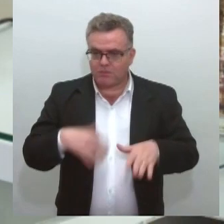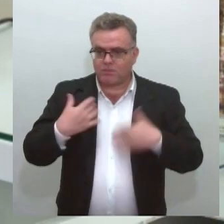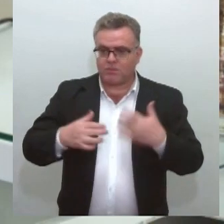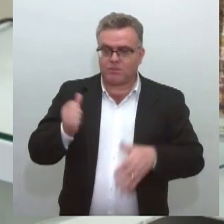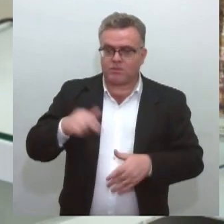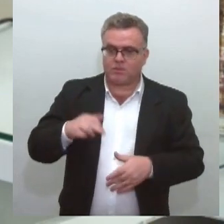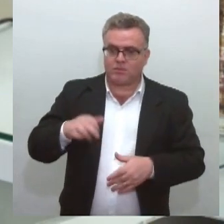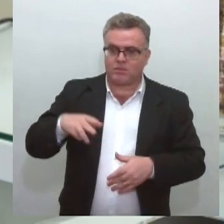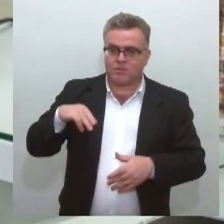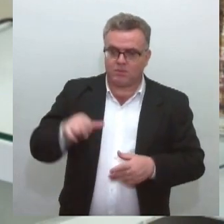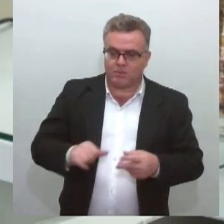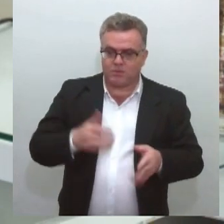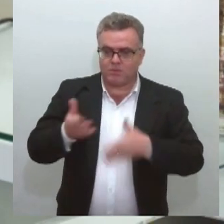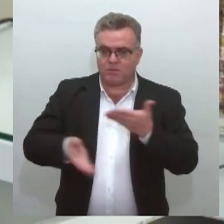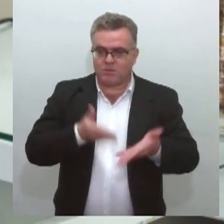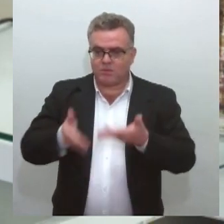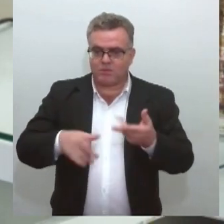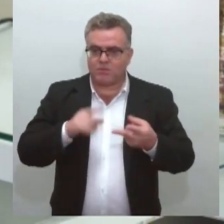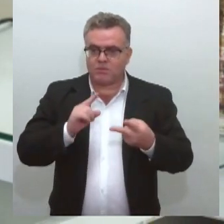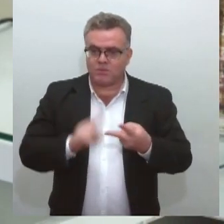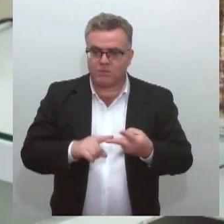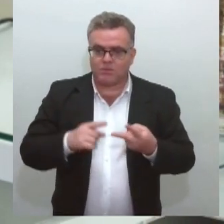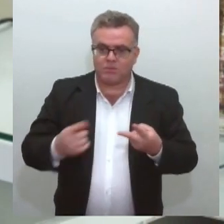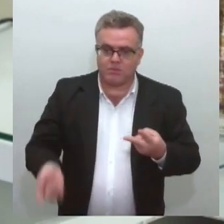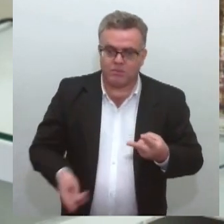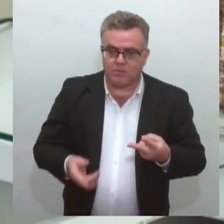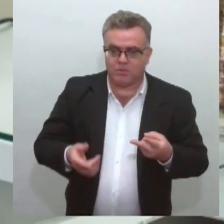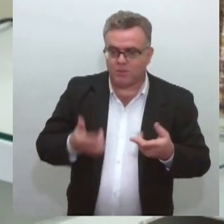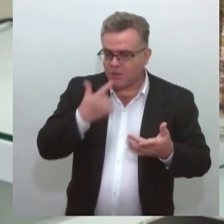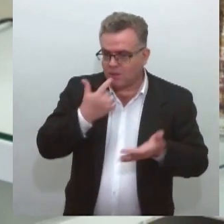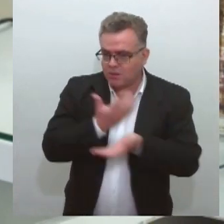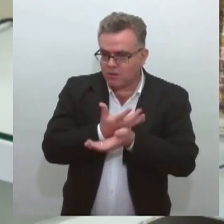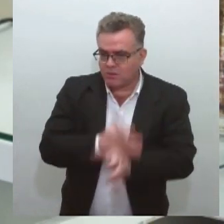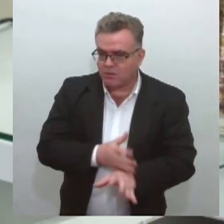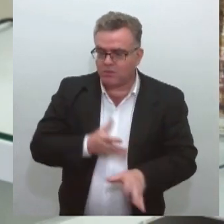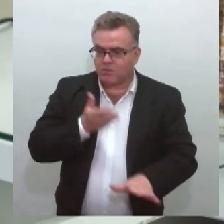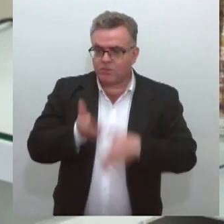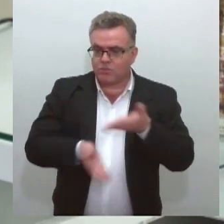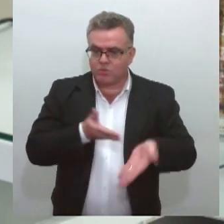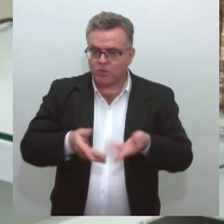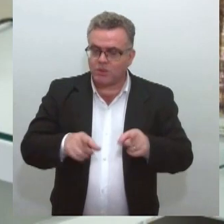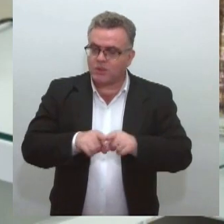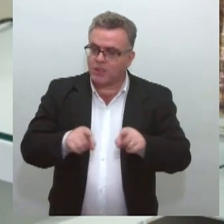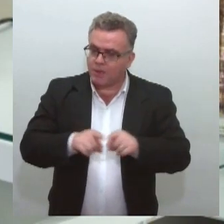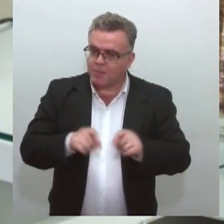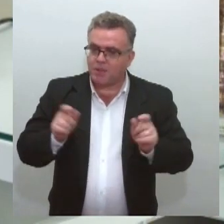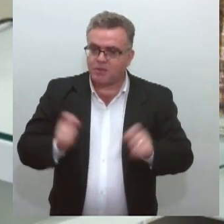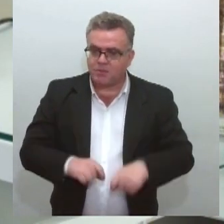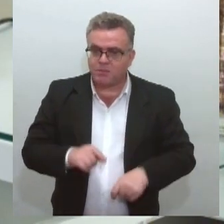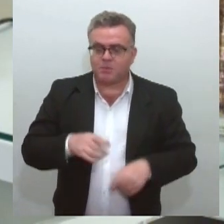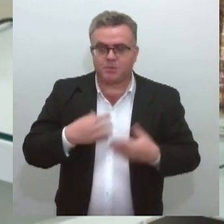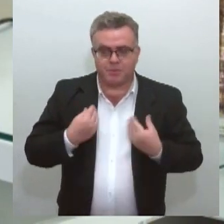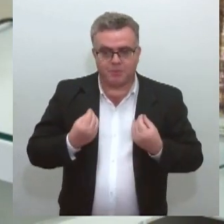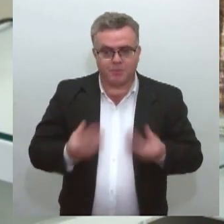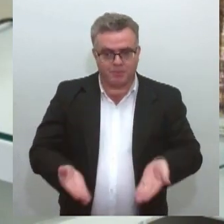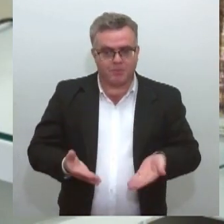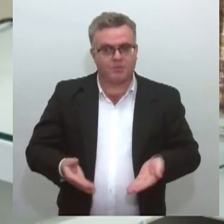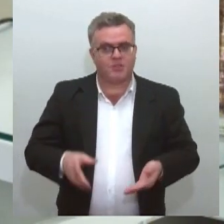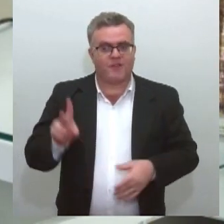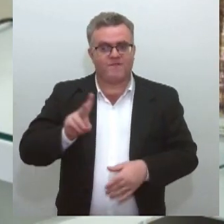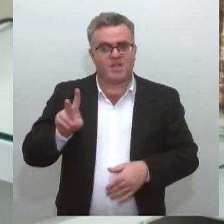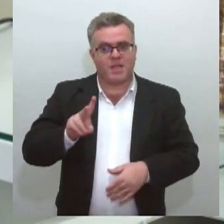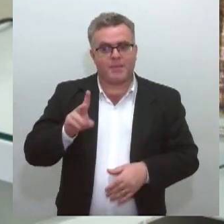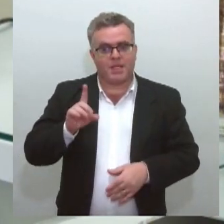Ele regula a doença do osso, porque ele faz o mecanismo de controle do cálcio, fósforo e vitamina D. Então a gente fica alerta